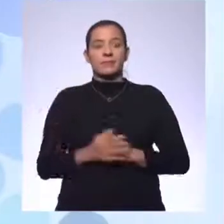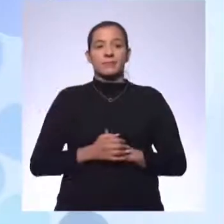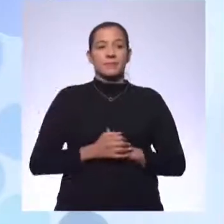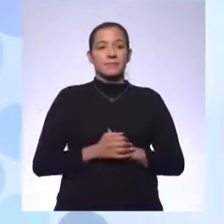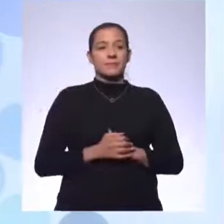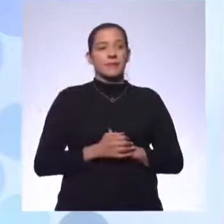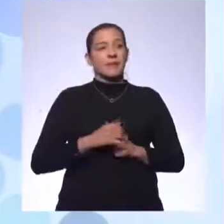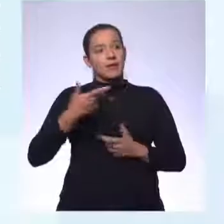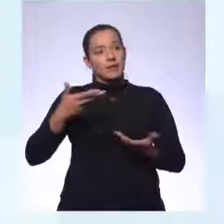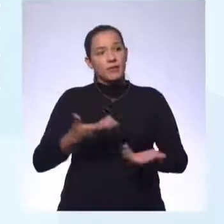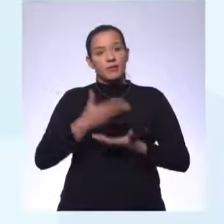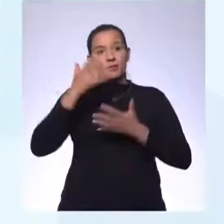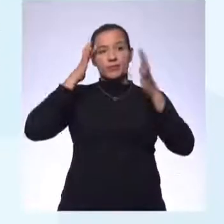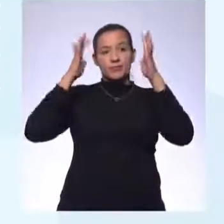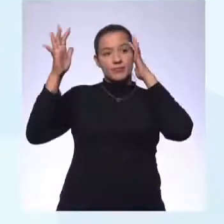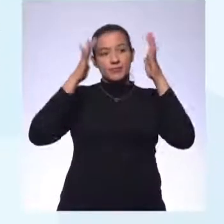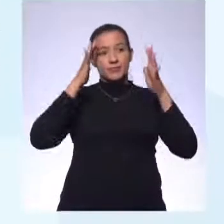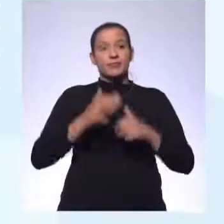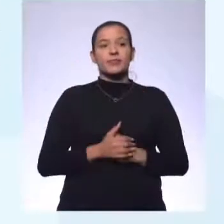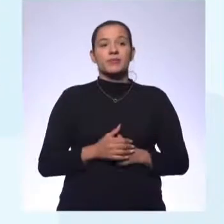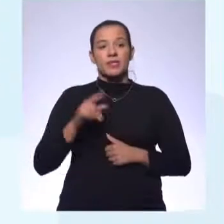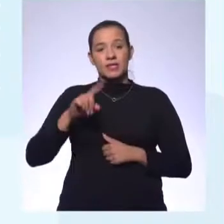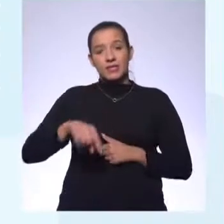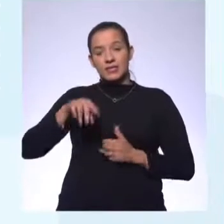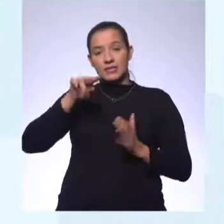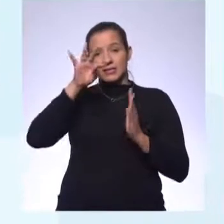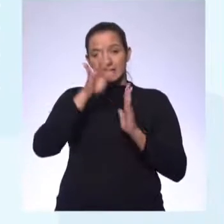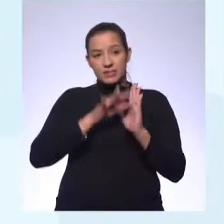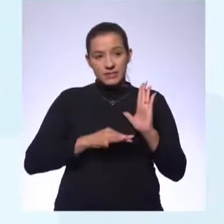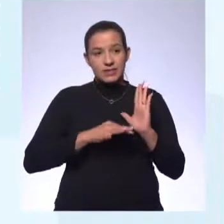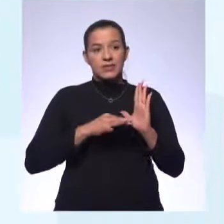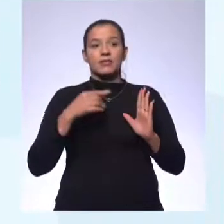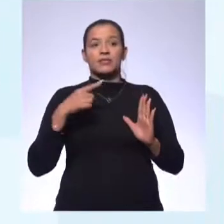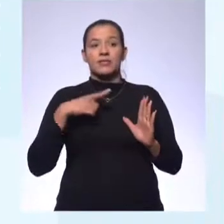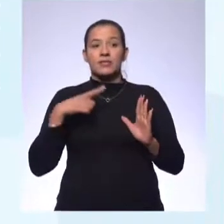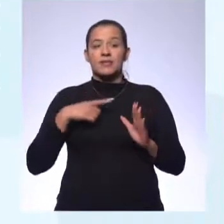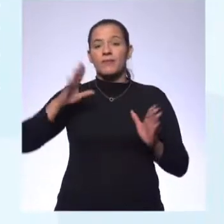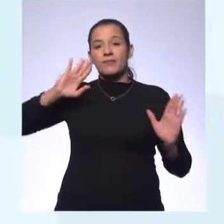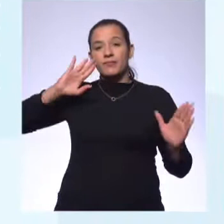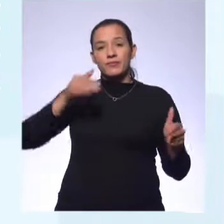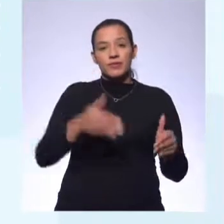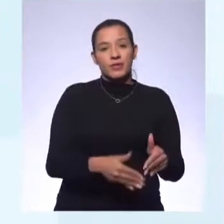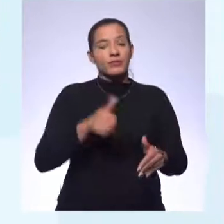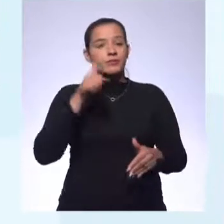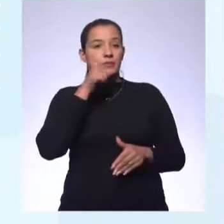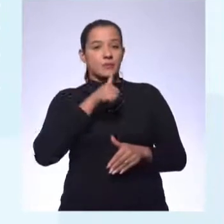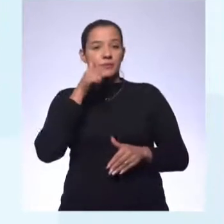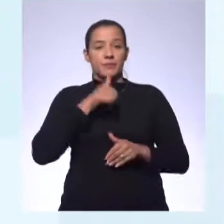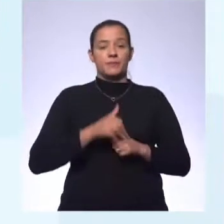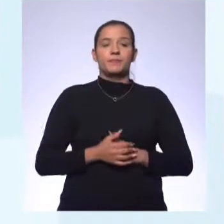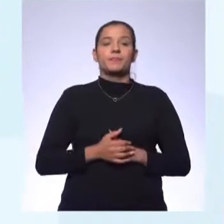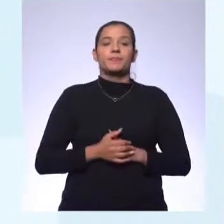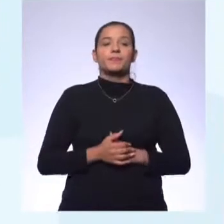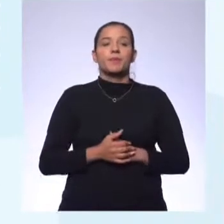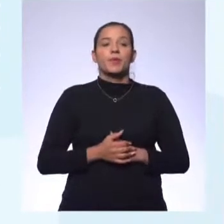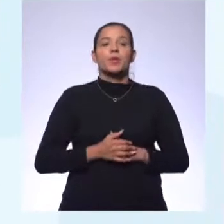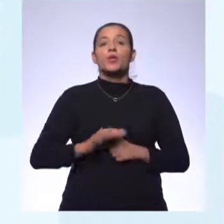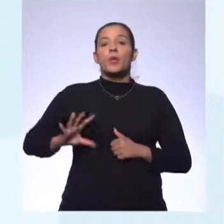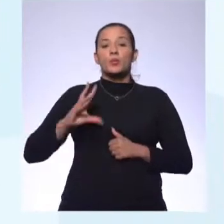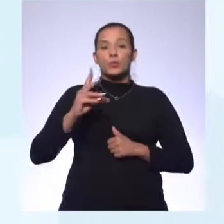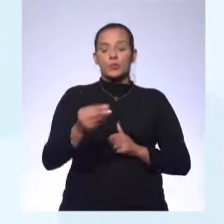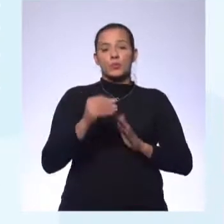Vamos refletir? Lembrando que eu falei que esses textos são direcionados sempre para as mulheres, né? Então, olha só na tela. Ao longo de todo o século